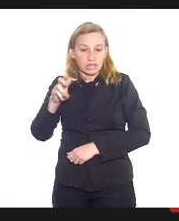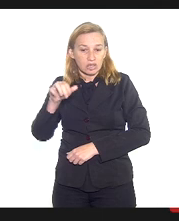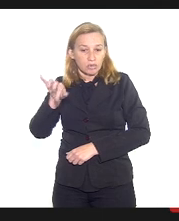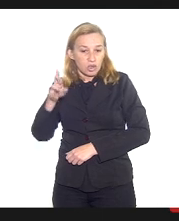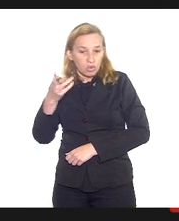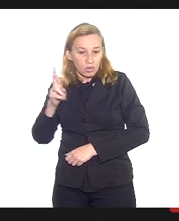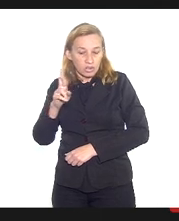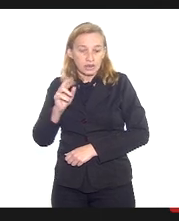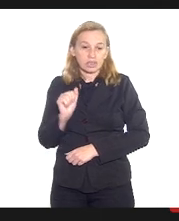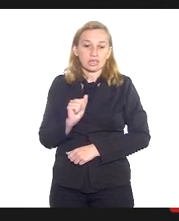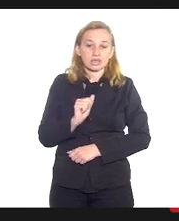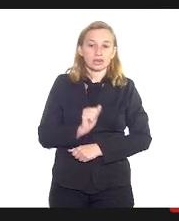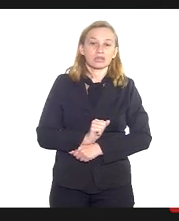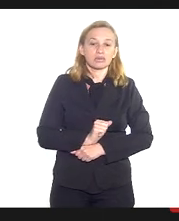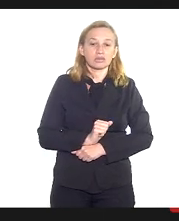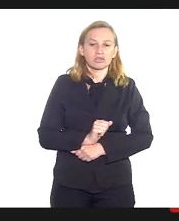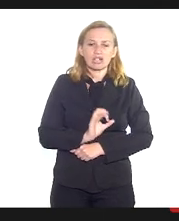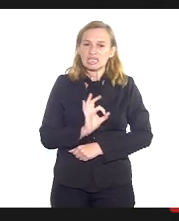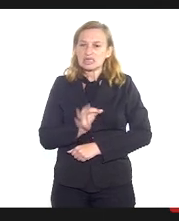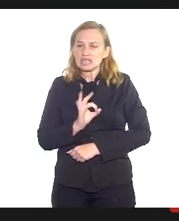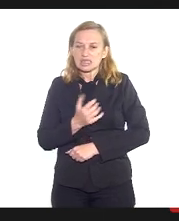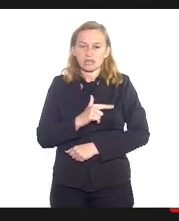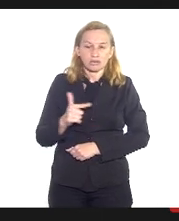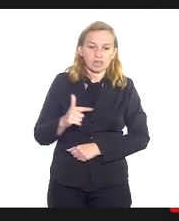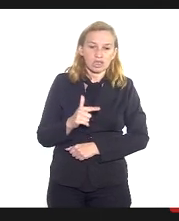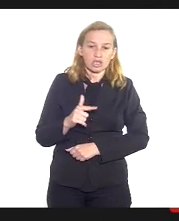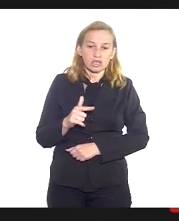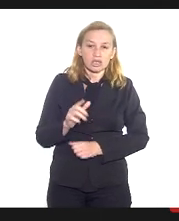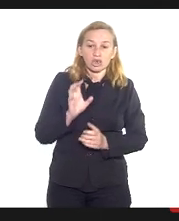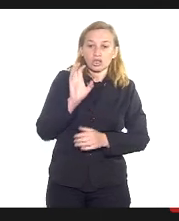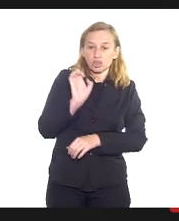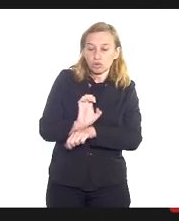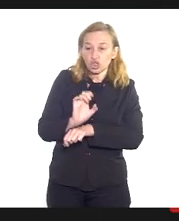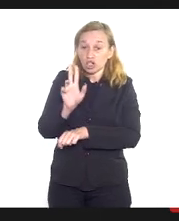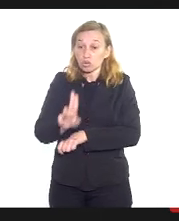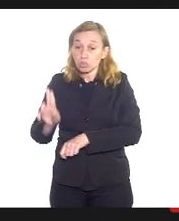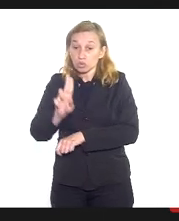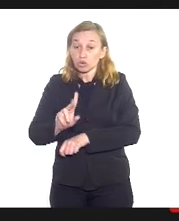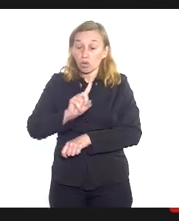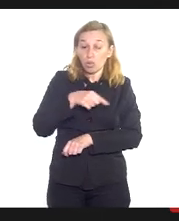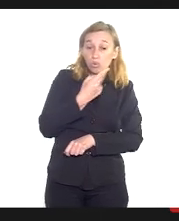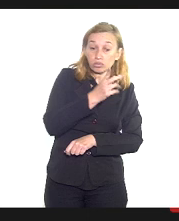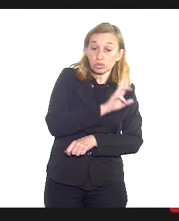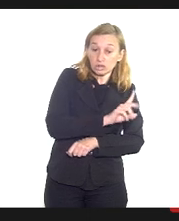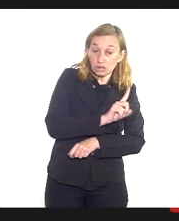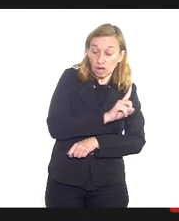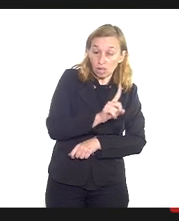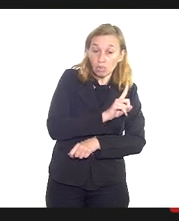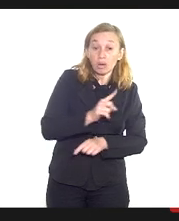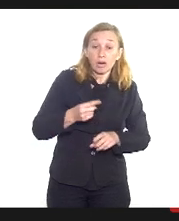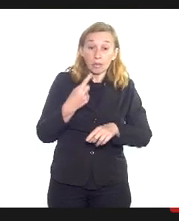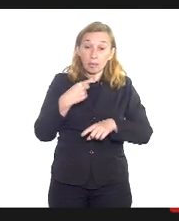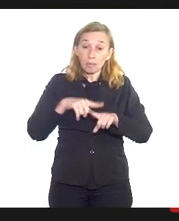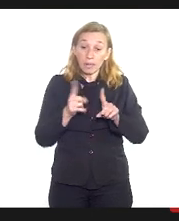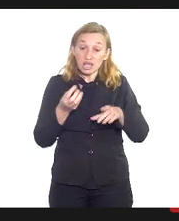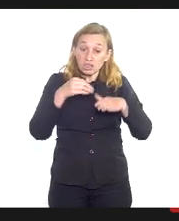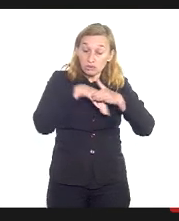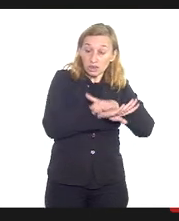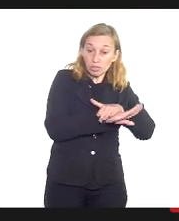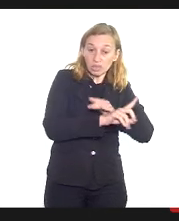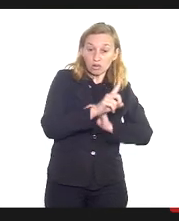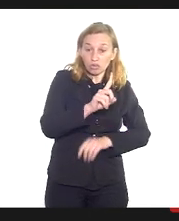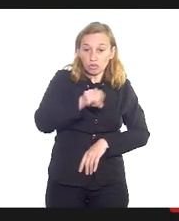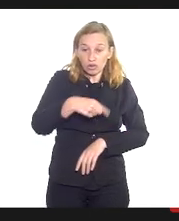que a gente não tem certeza se o Estado usou uma parte dele ou não, mas o fato é que foi depositado judicialmente 1,5, e